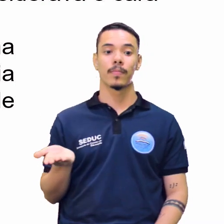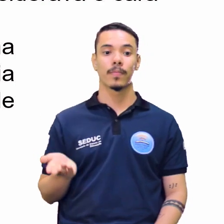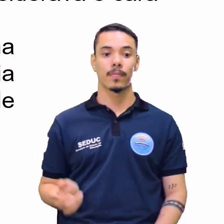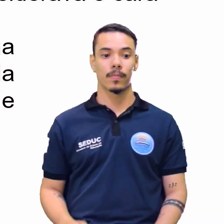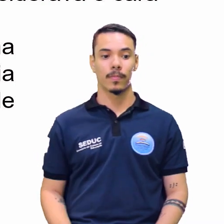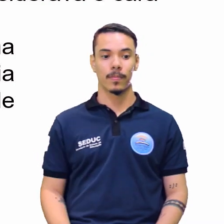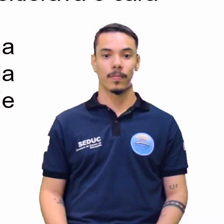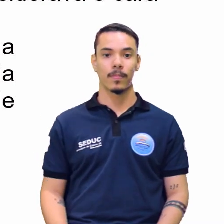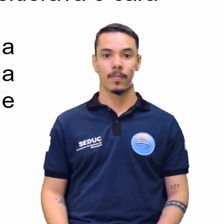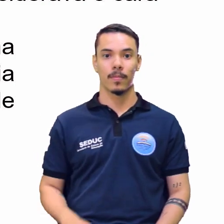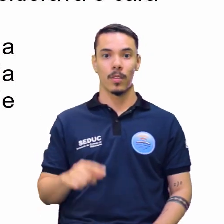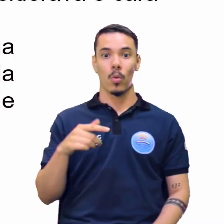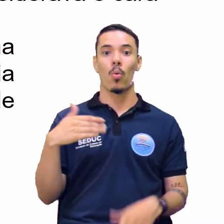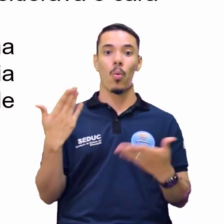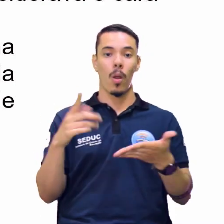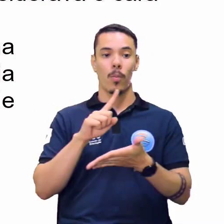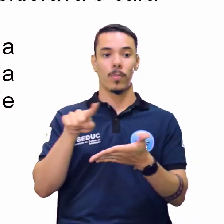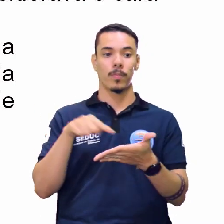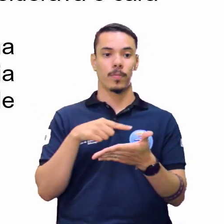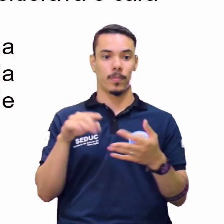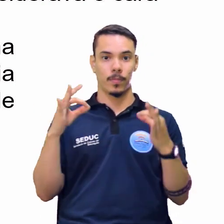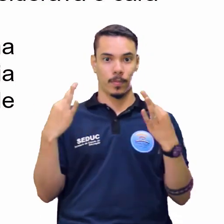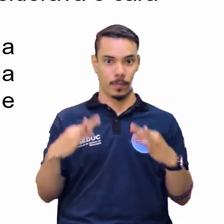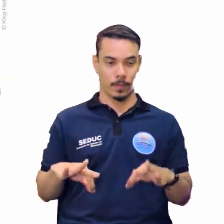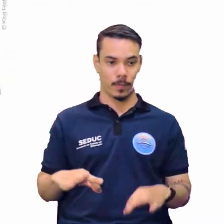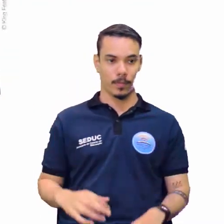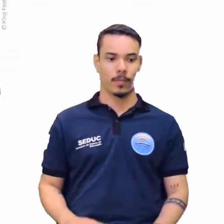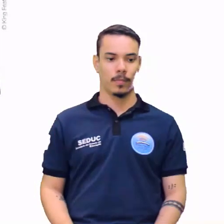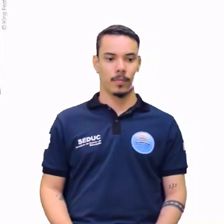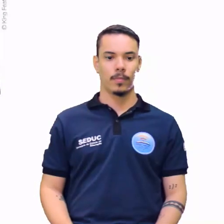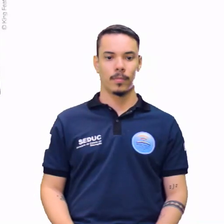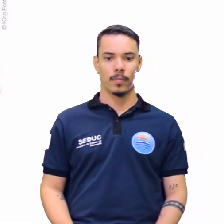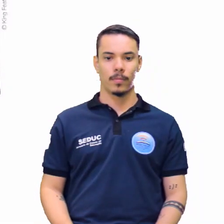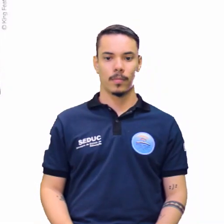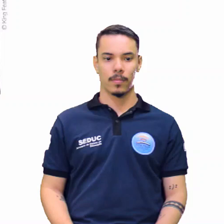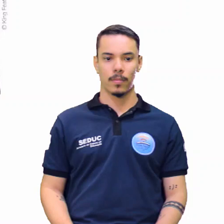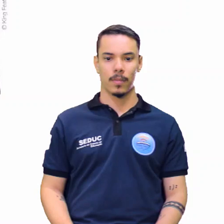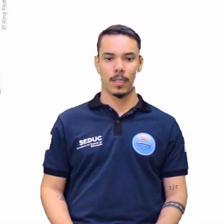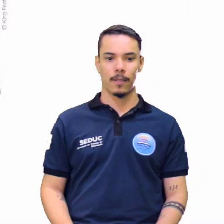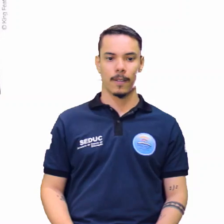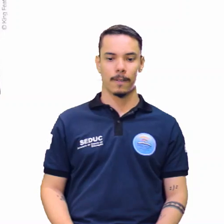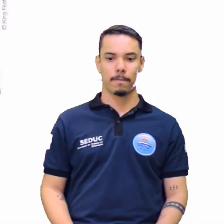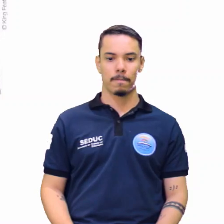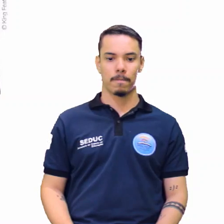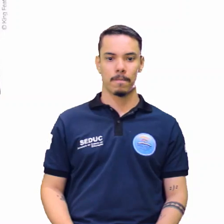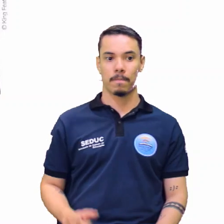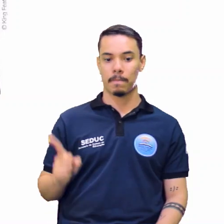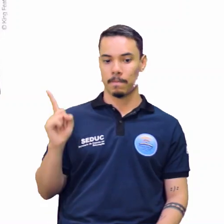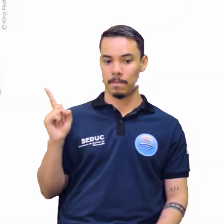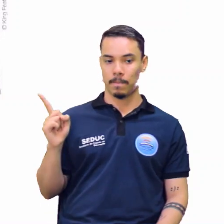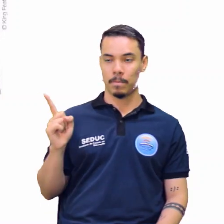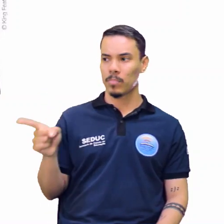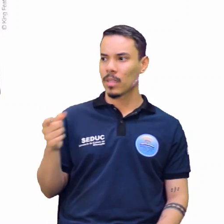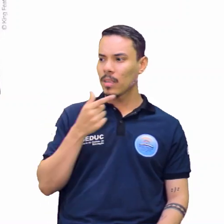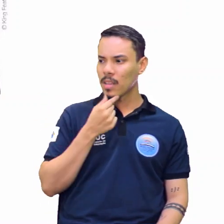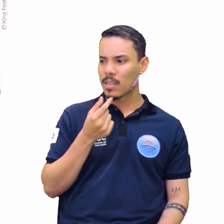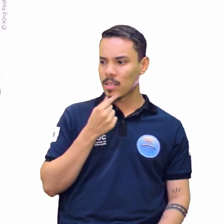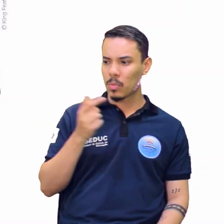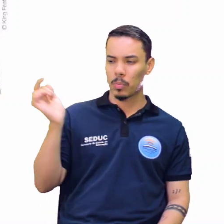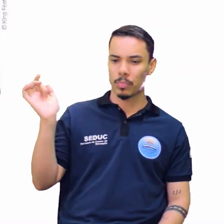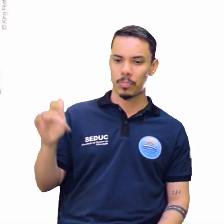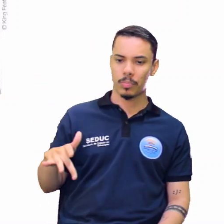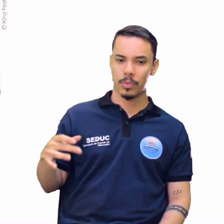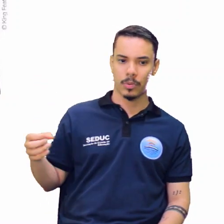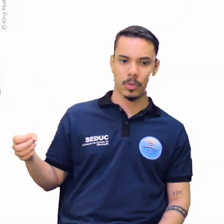ou e qual é a alternativa vou voltar e você dá uma olhadinha cara esse carinha novo